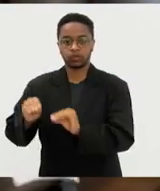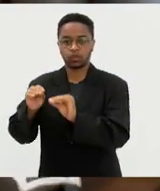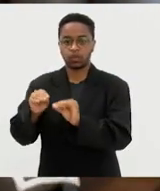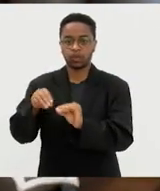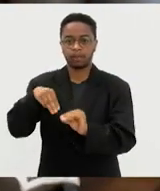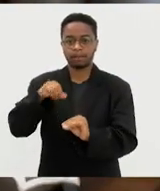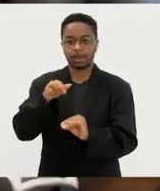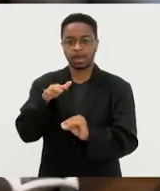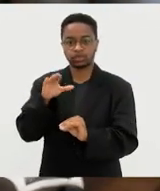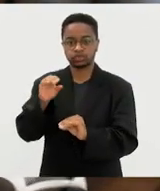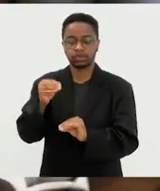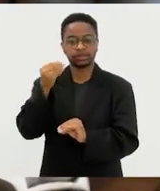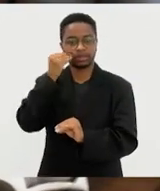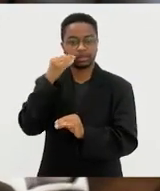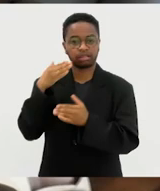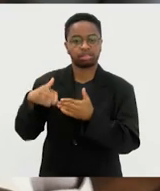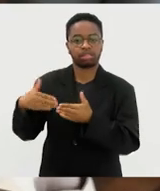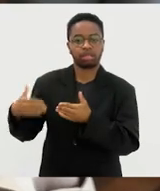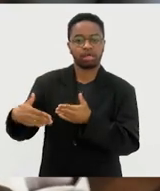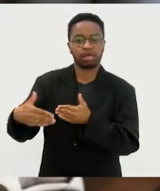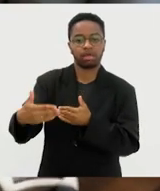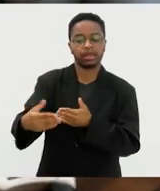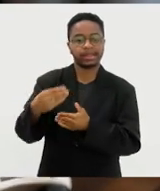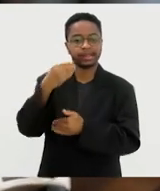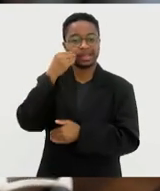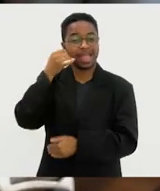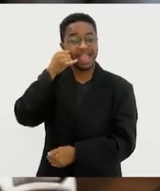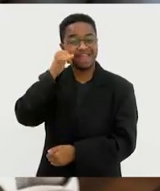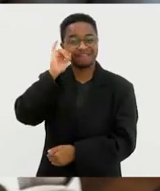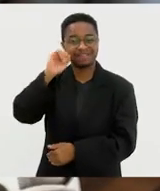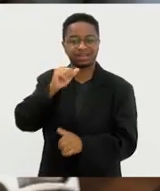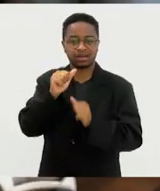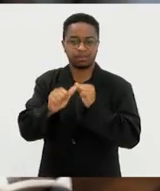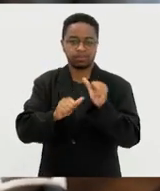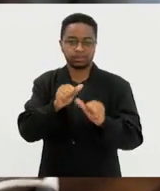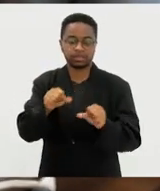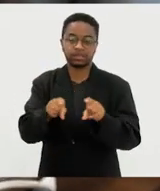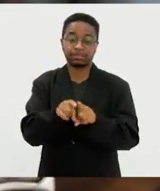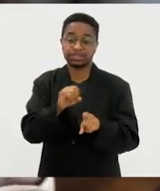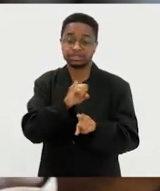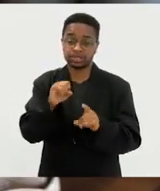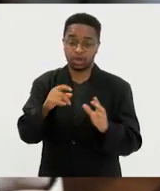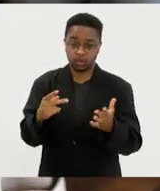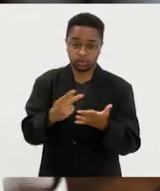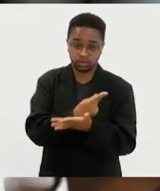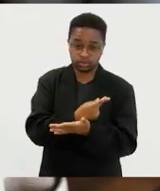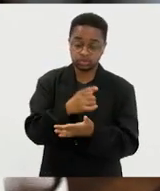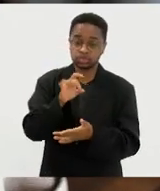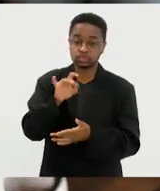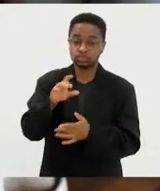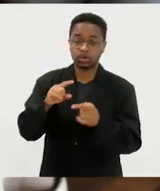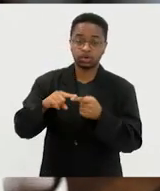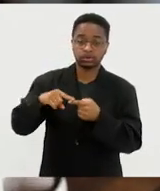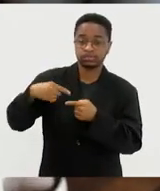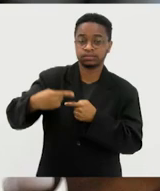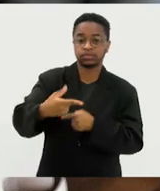para a barriga, para que essas mudanças, se ocorrerem, só aconteçam em